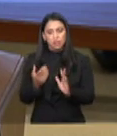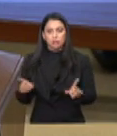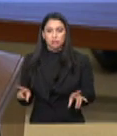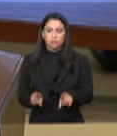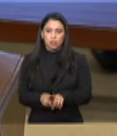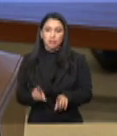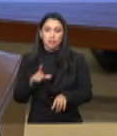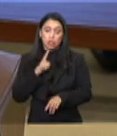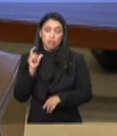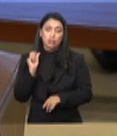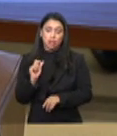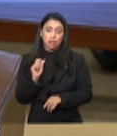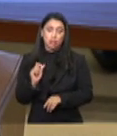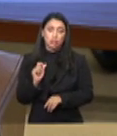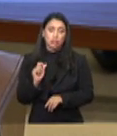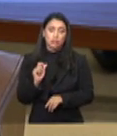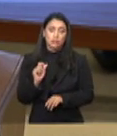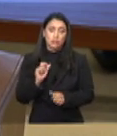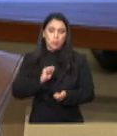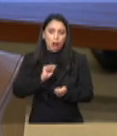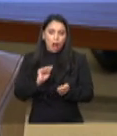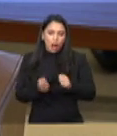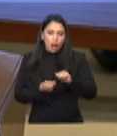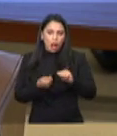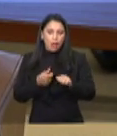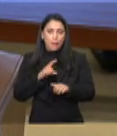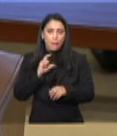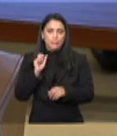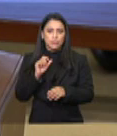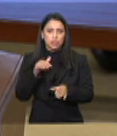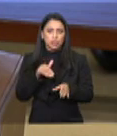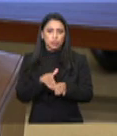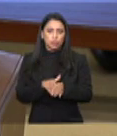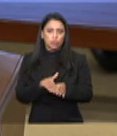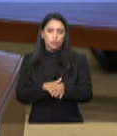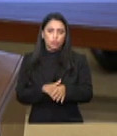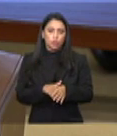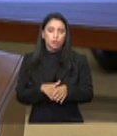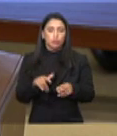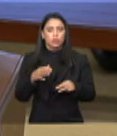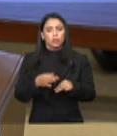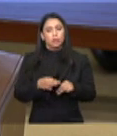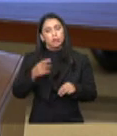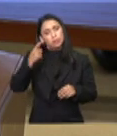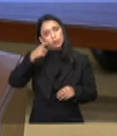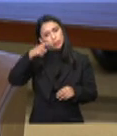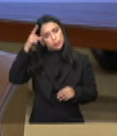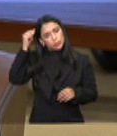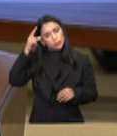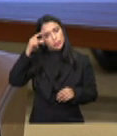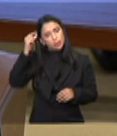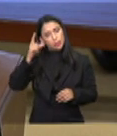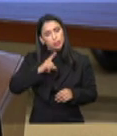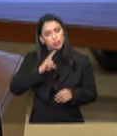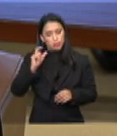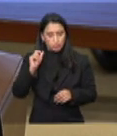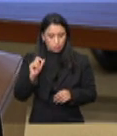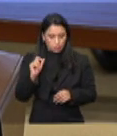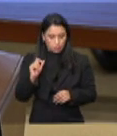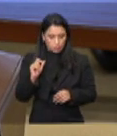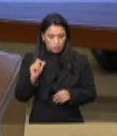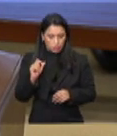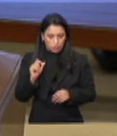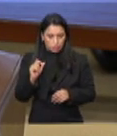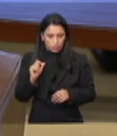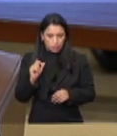ponto, até recentemente eu fiz uma adaptação, acho que um voto do ministro Barroso, no sentido,